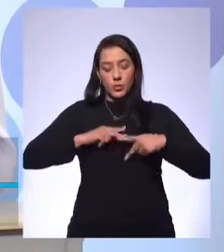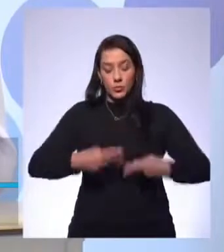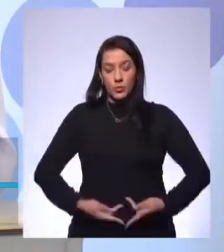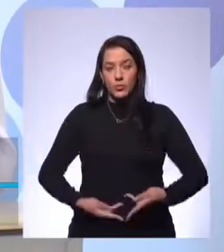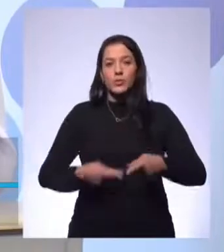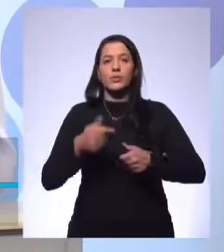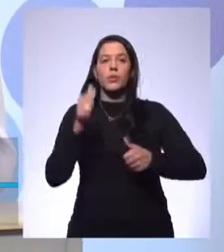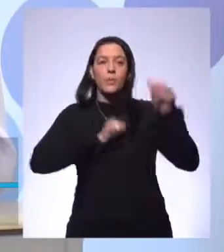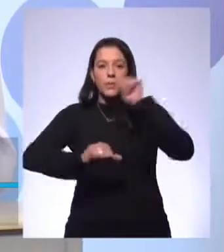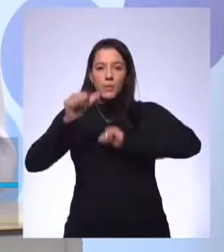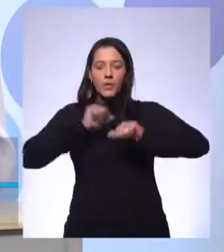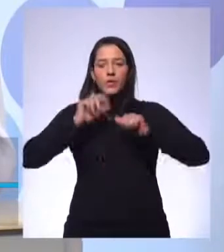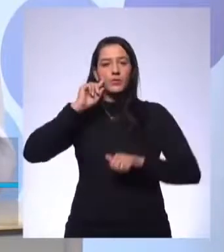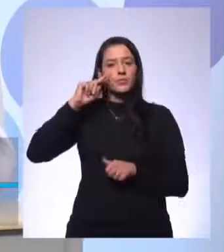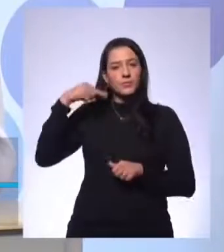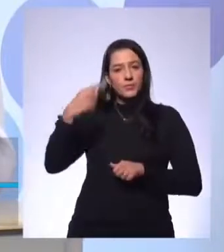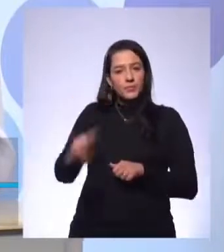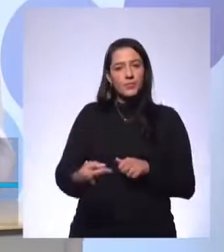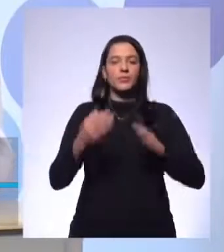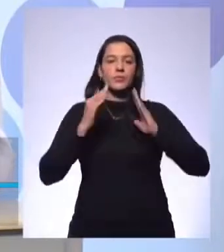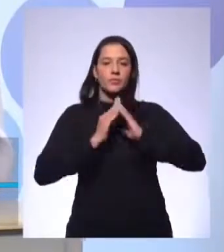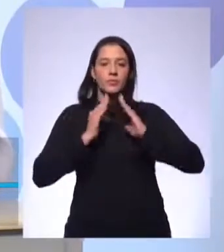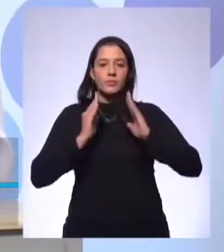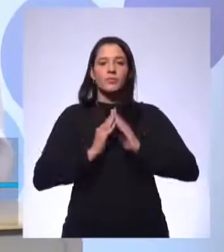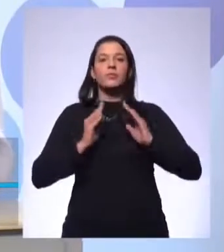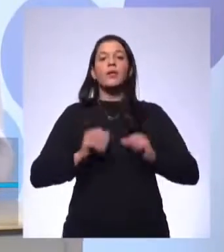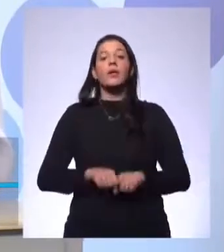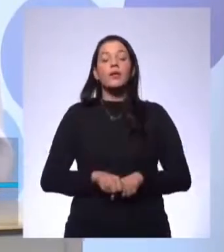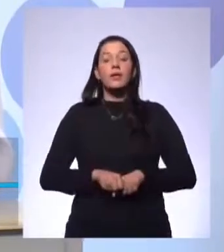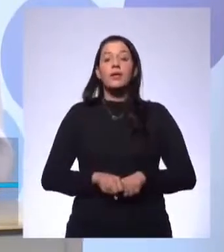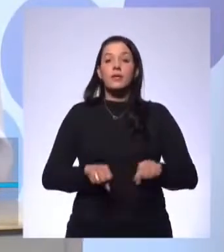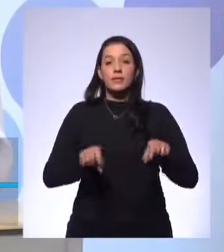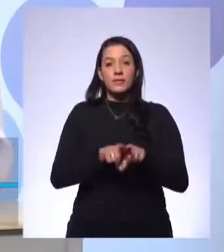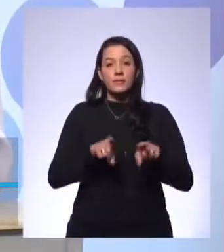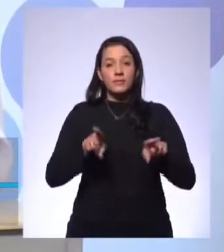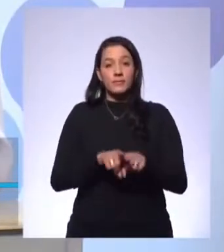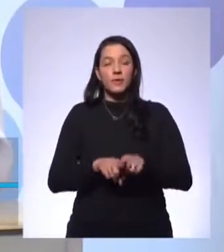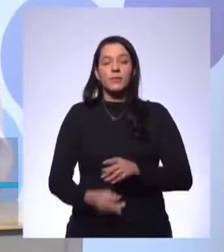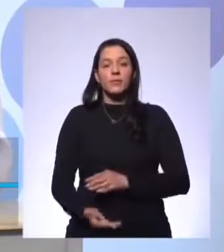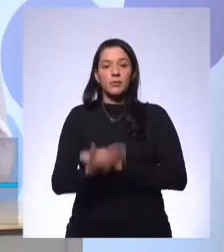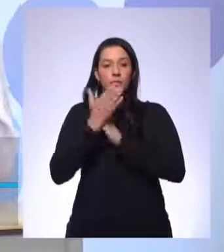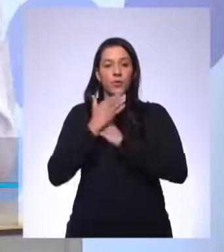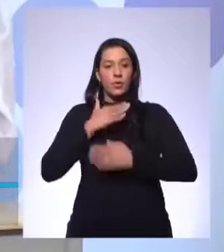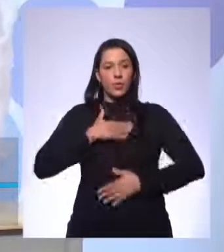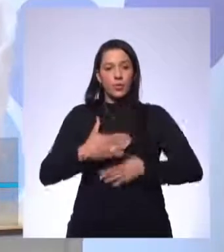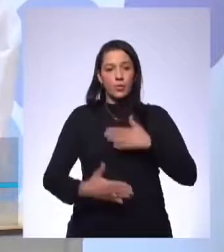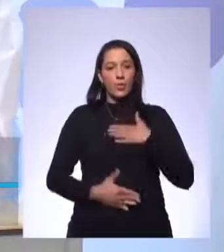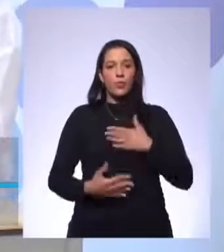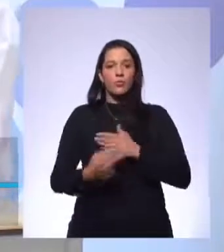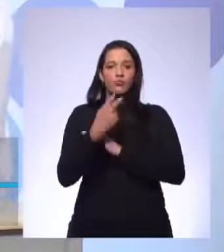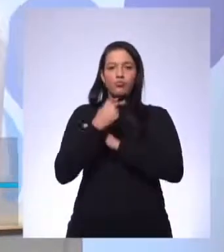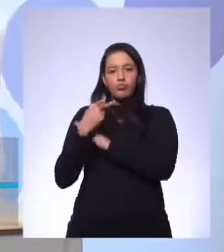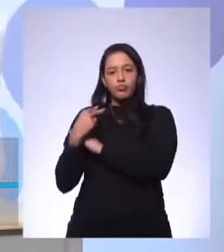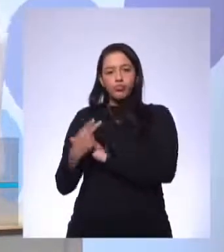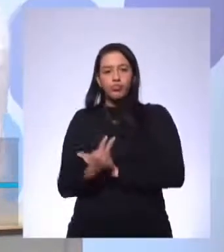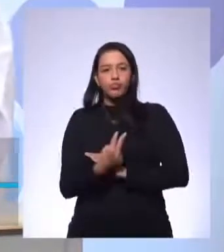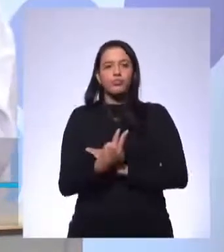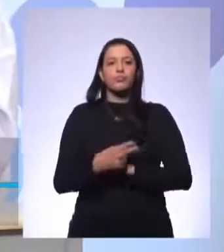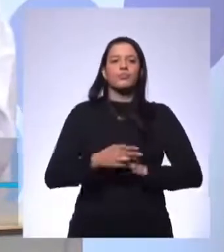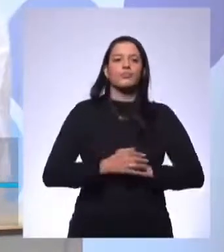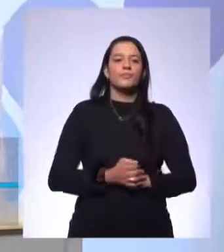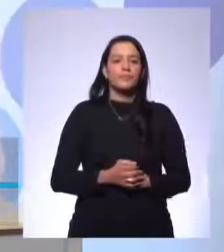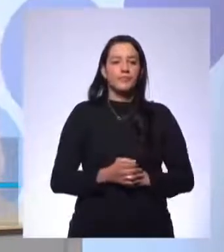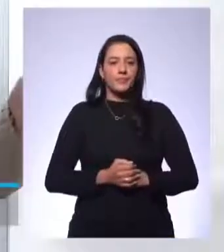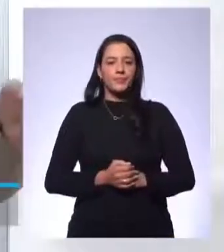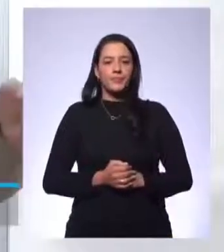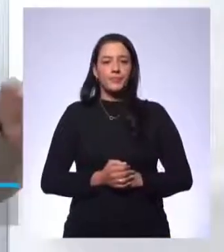para as atividades diárias que realizo em casa, além de ser uma forma de me manter hidratado. Marcos Daniel. Marcos Show Daniel. de bola,